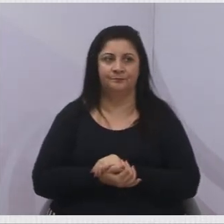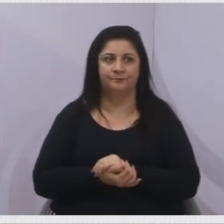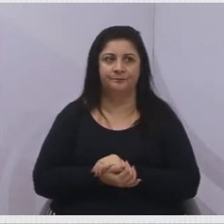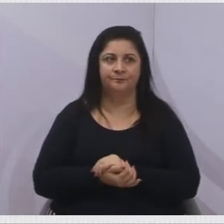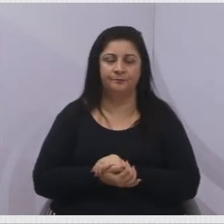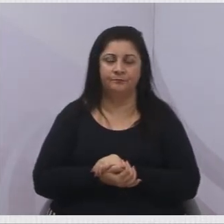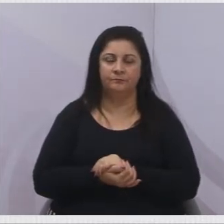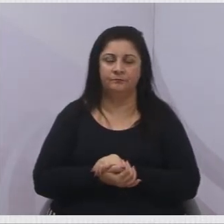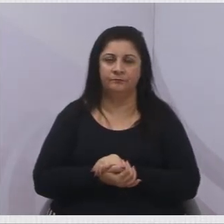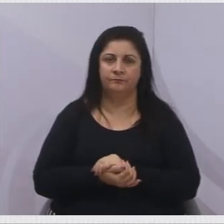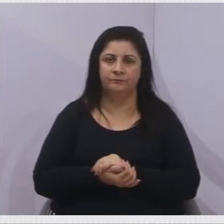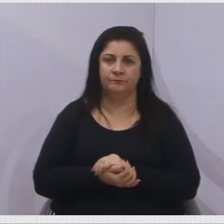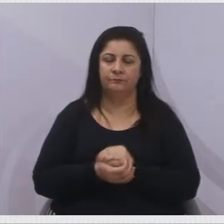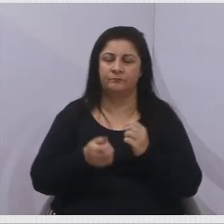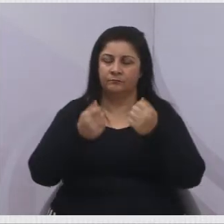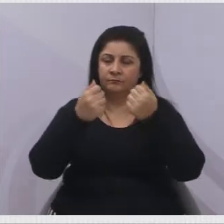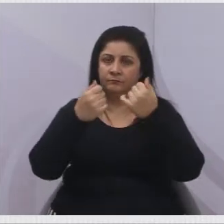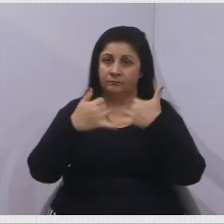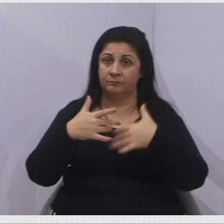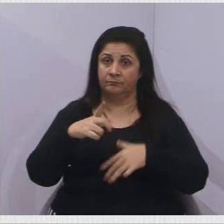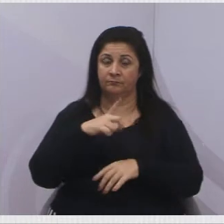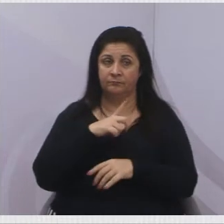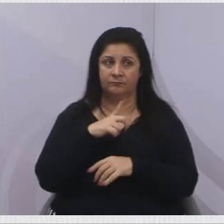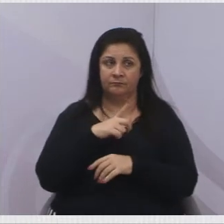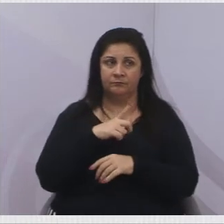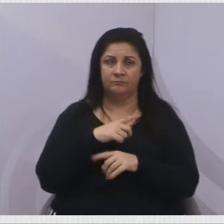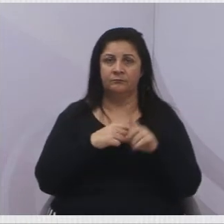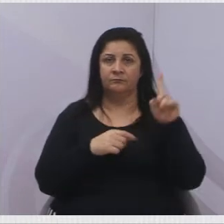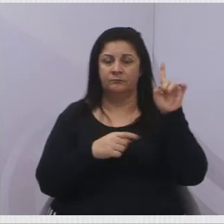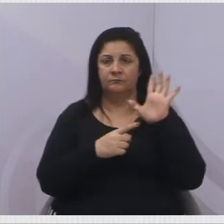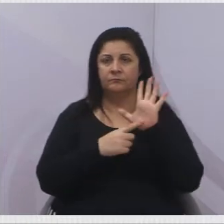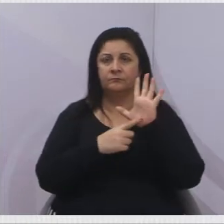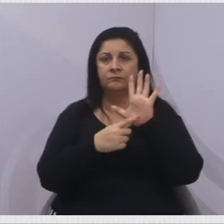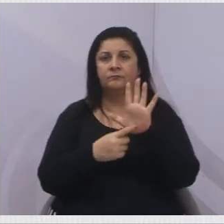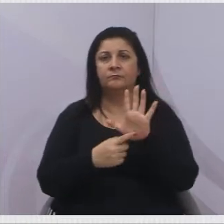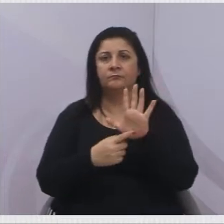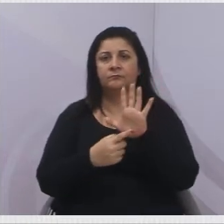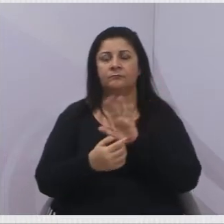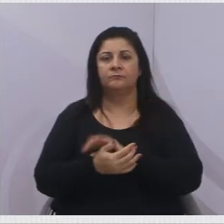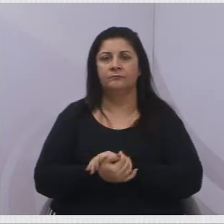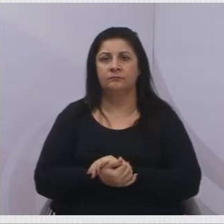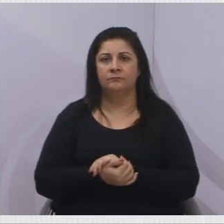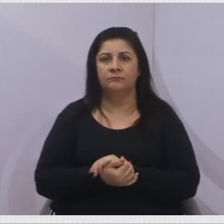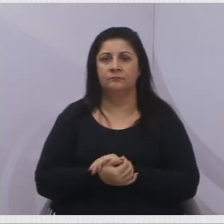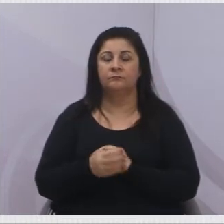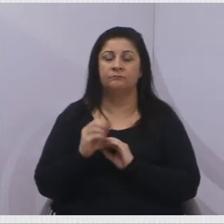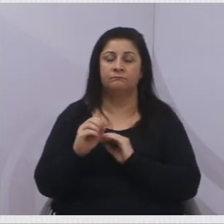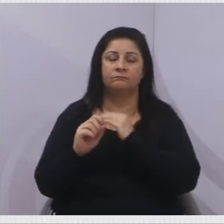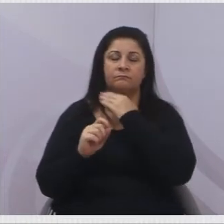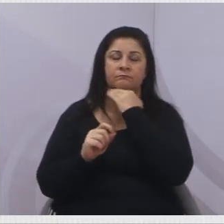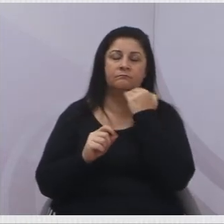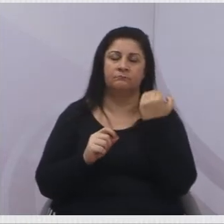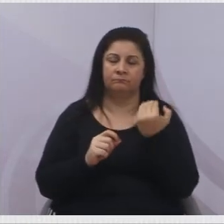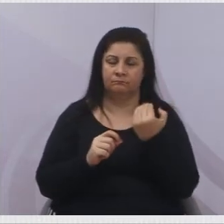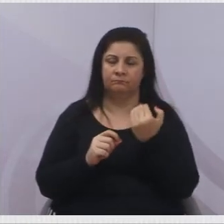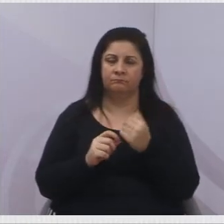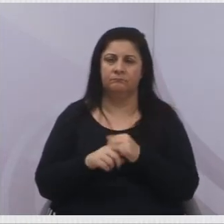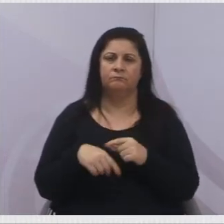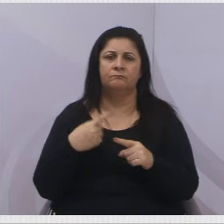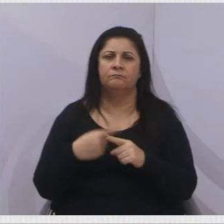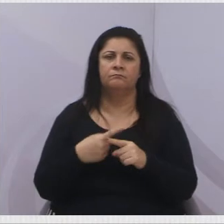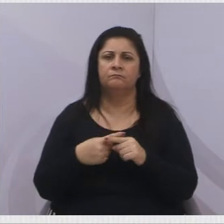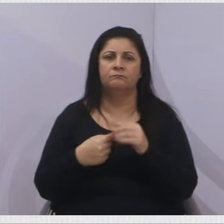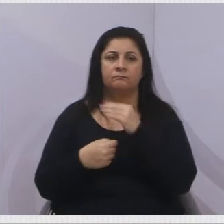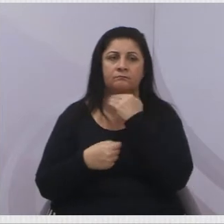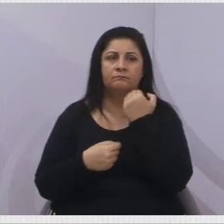vigilância epidemiológica, nós temos aí o quadro que aponta os óbitos e as causas dos